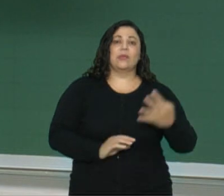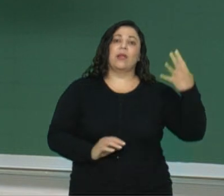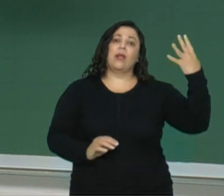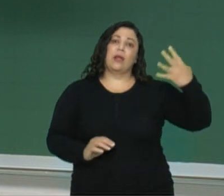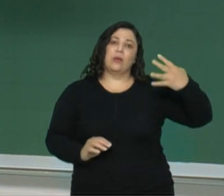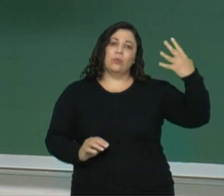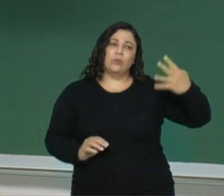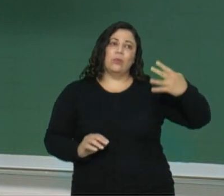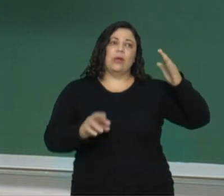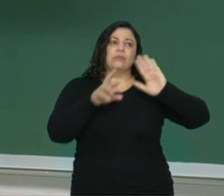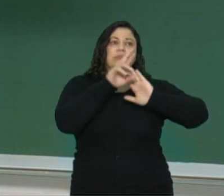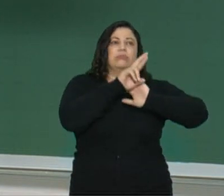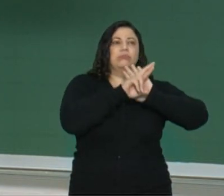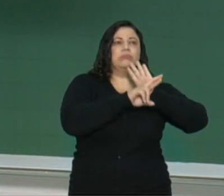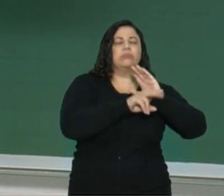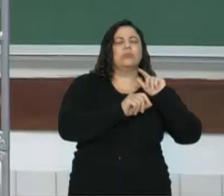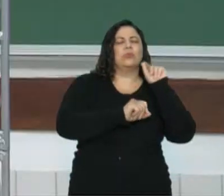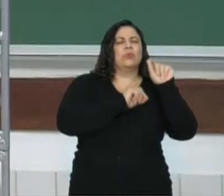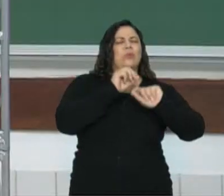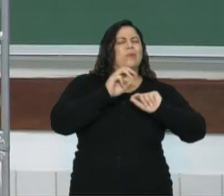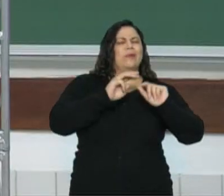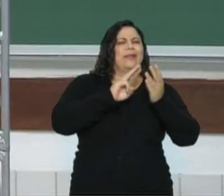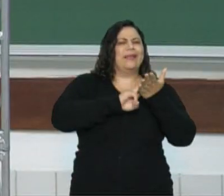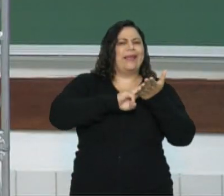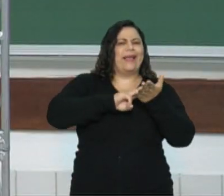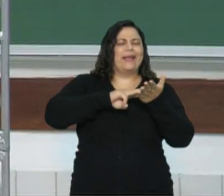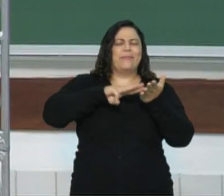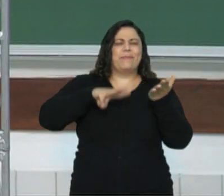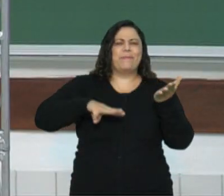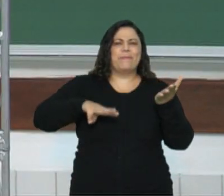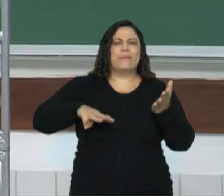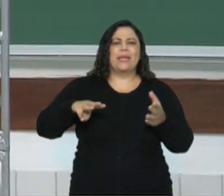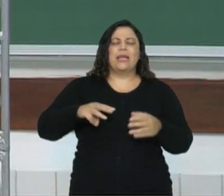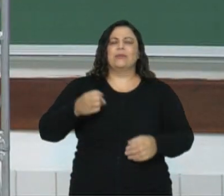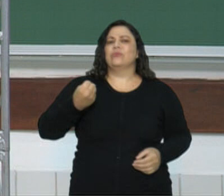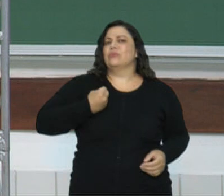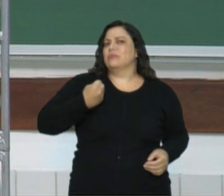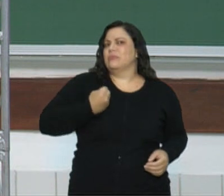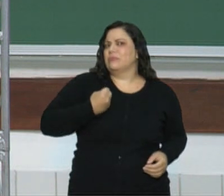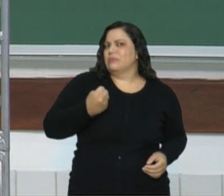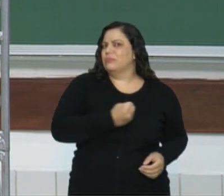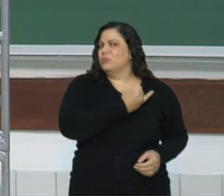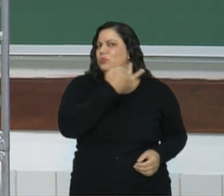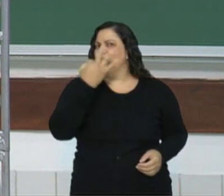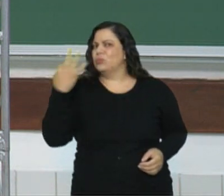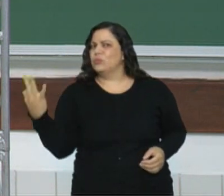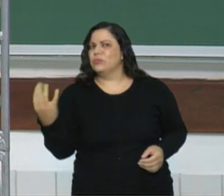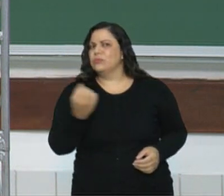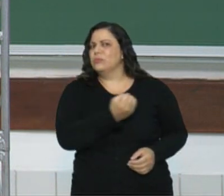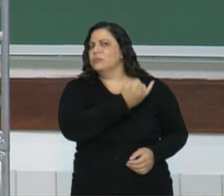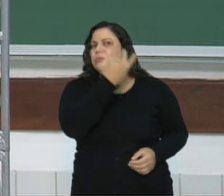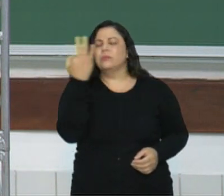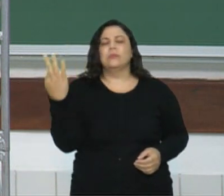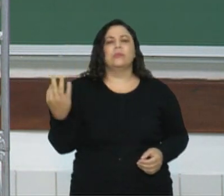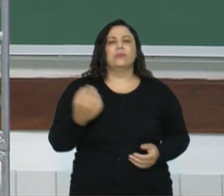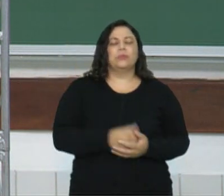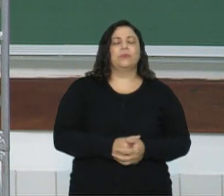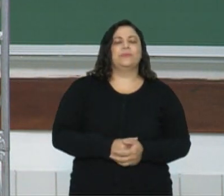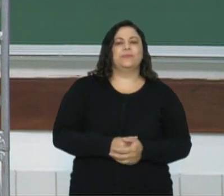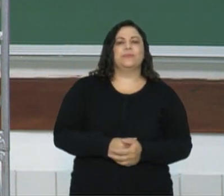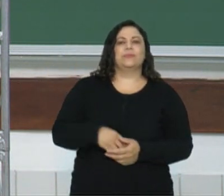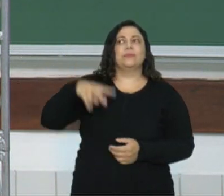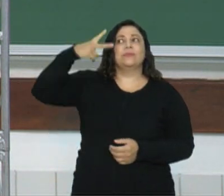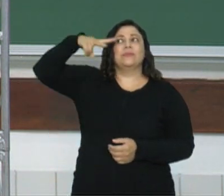da enumeração. O que é essa enumeração? É fazer uma